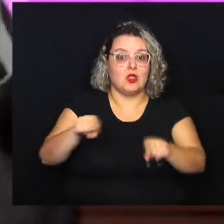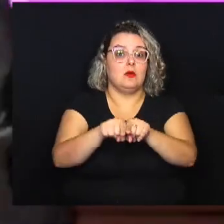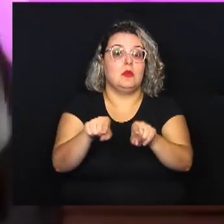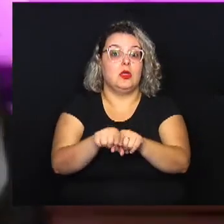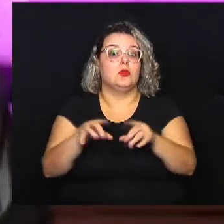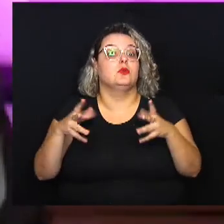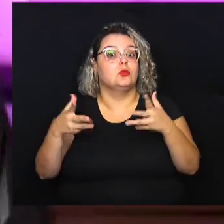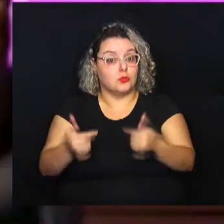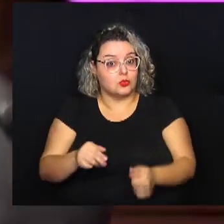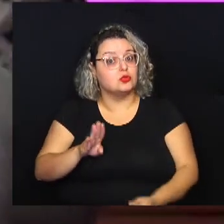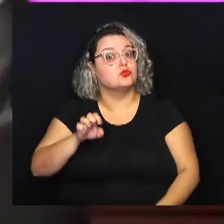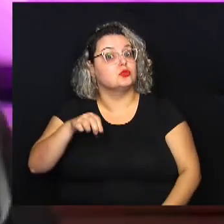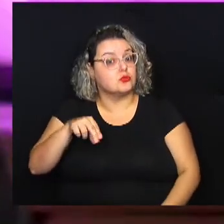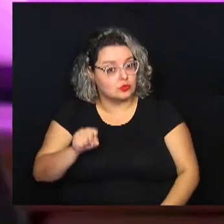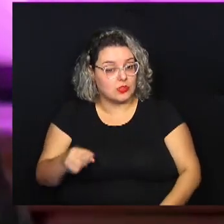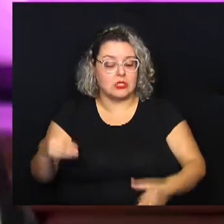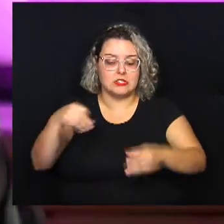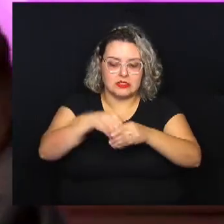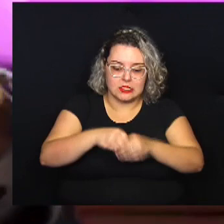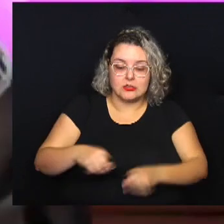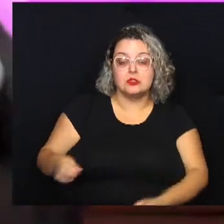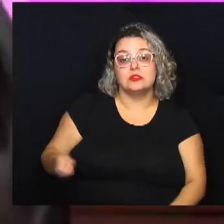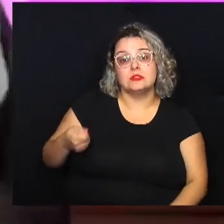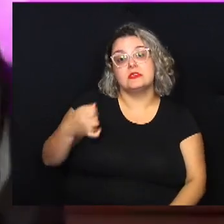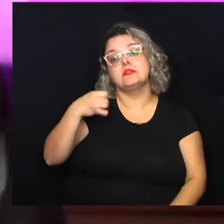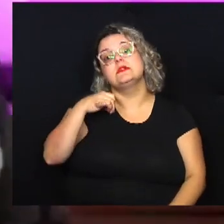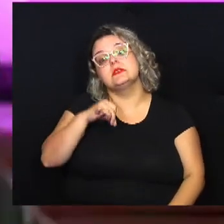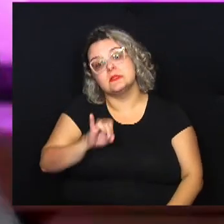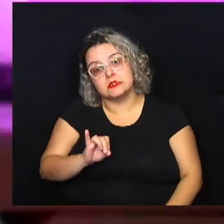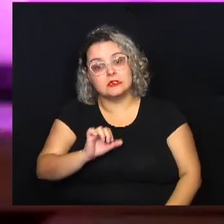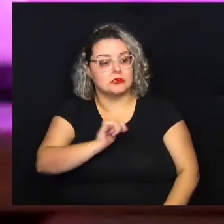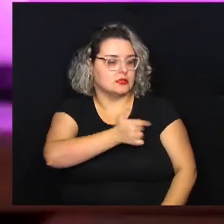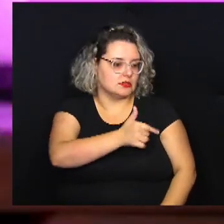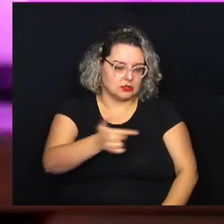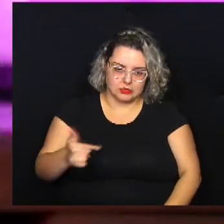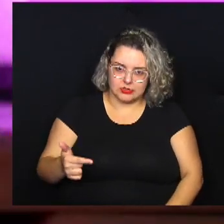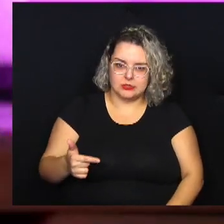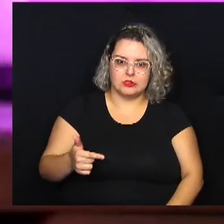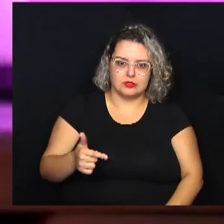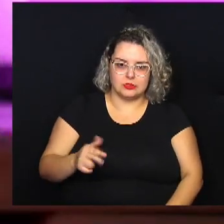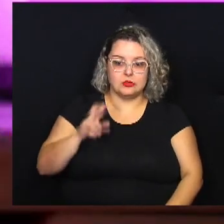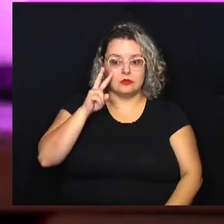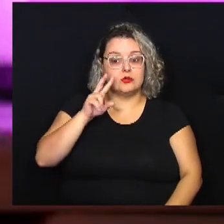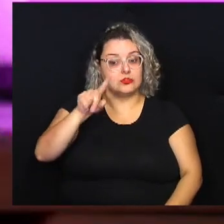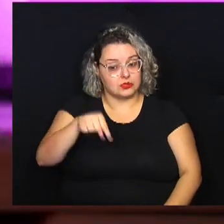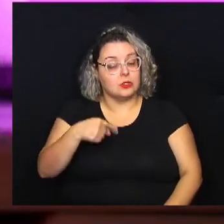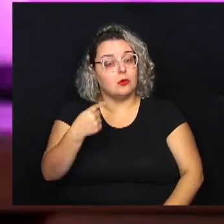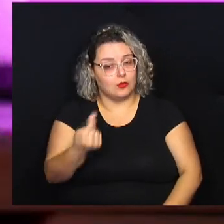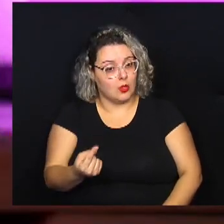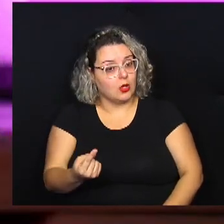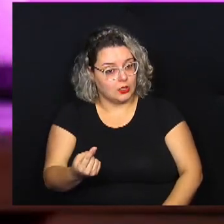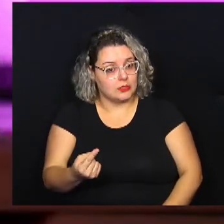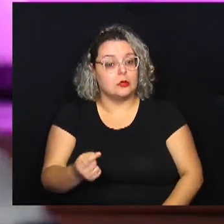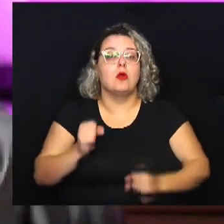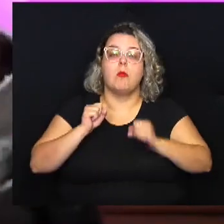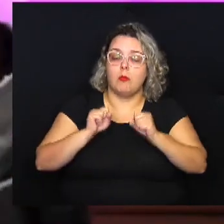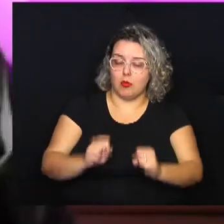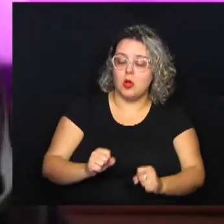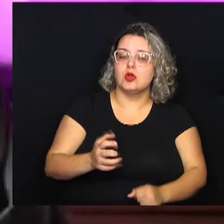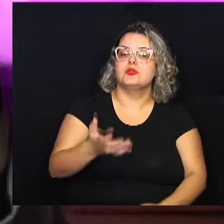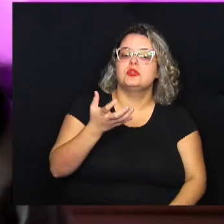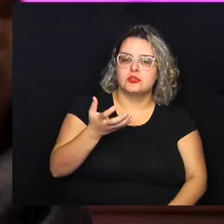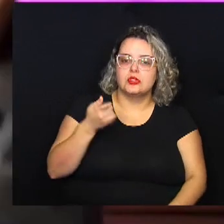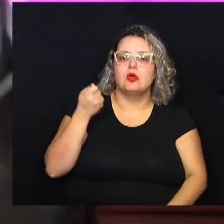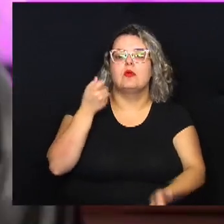os bens que estariam na mala delas, caso elas não tivessem reavido posteriormente, elas poderiam requerer a